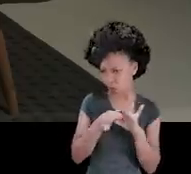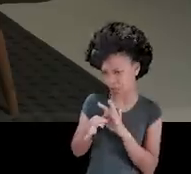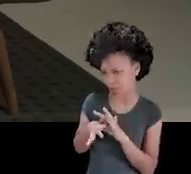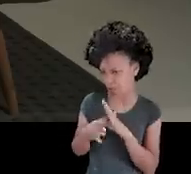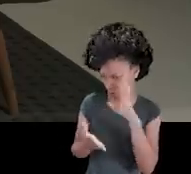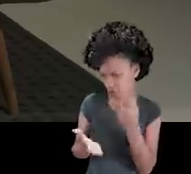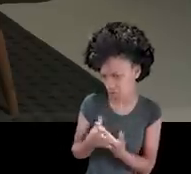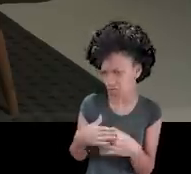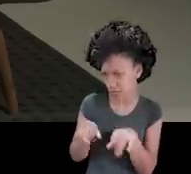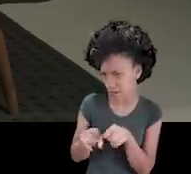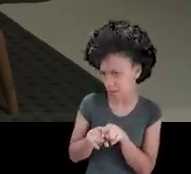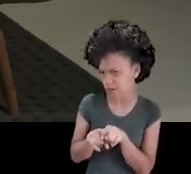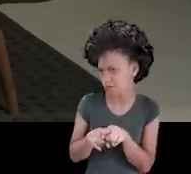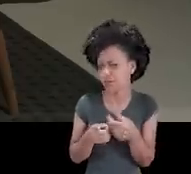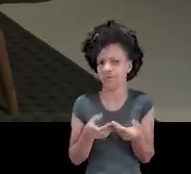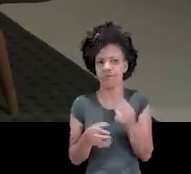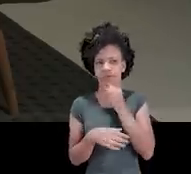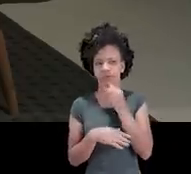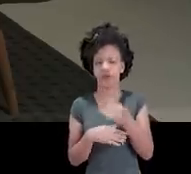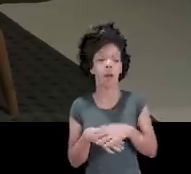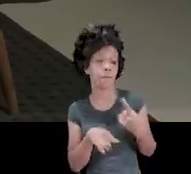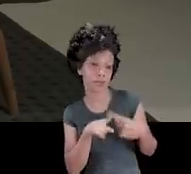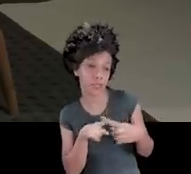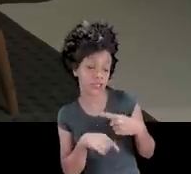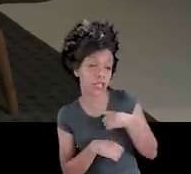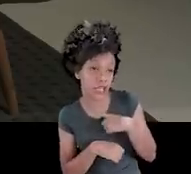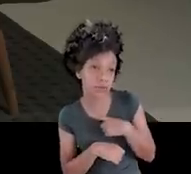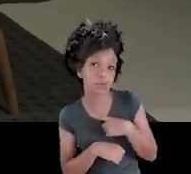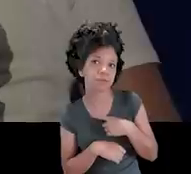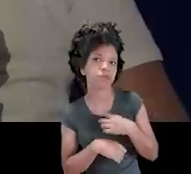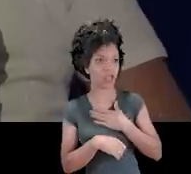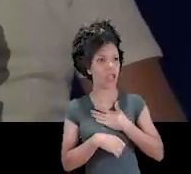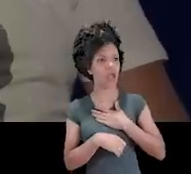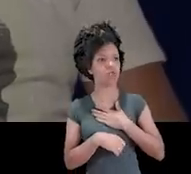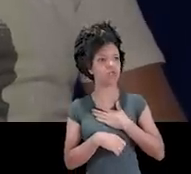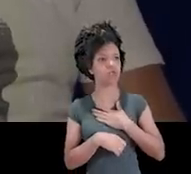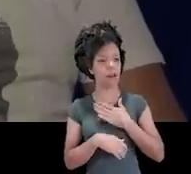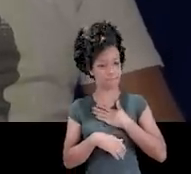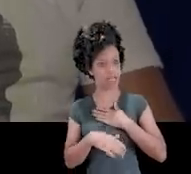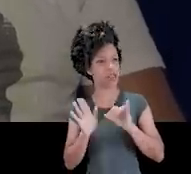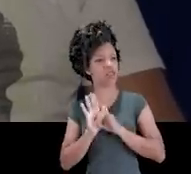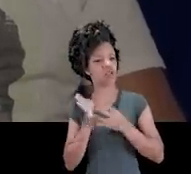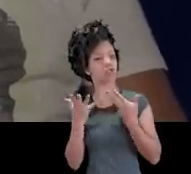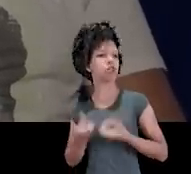de confiança também, do tipo, cara, o cara que é cara. Porque eu tava tentando. Porque tem essa pegada cara, de eu assumir o que eu sou. É